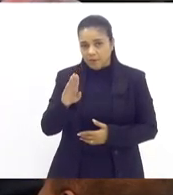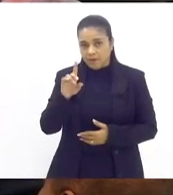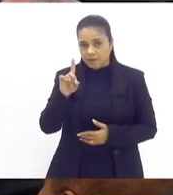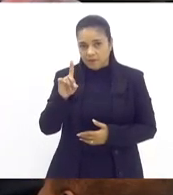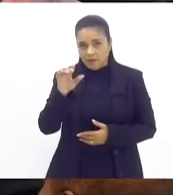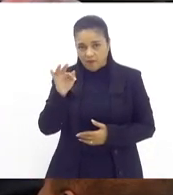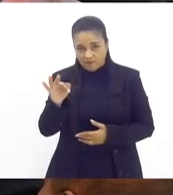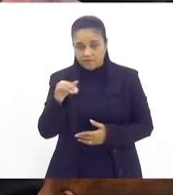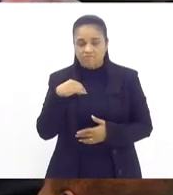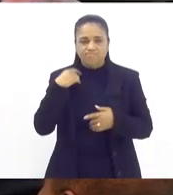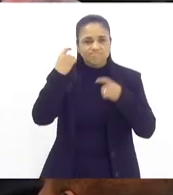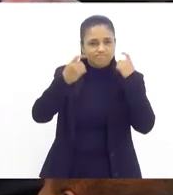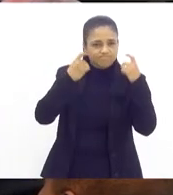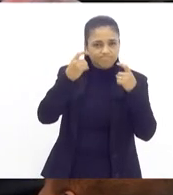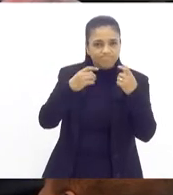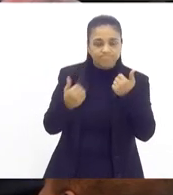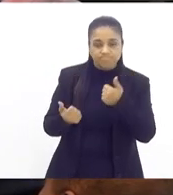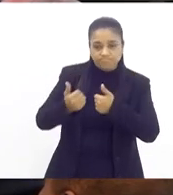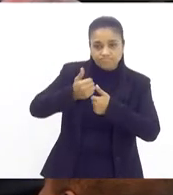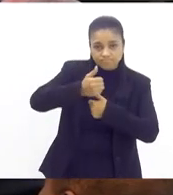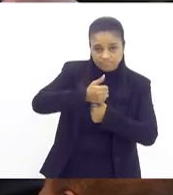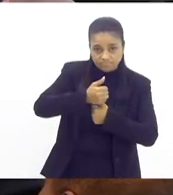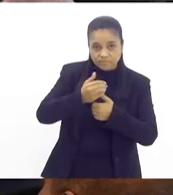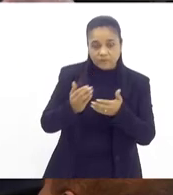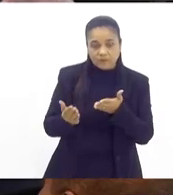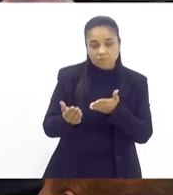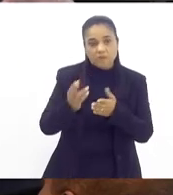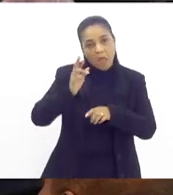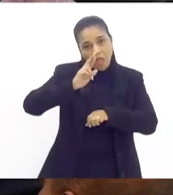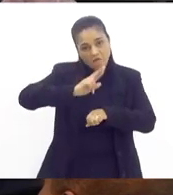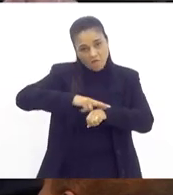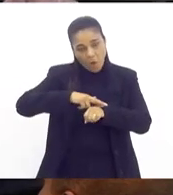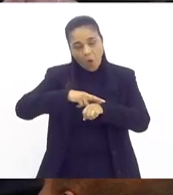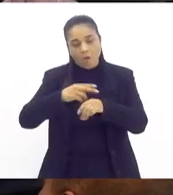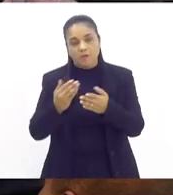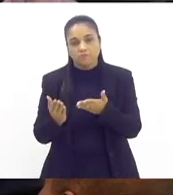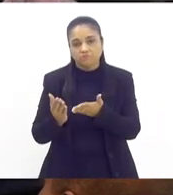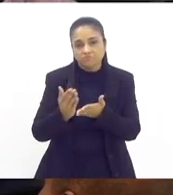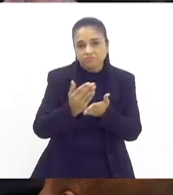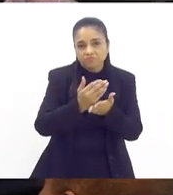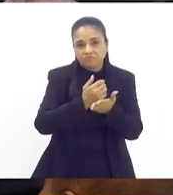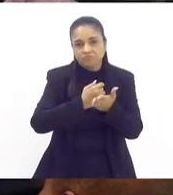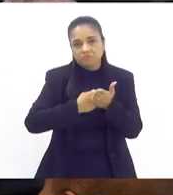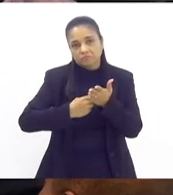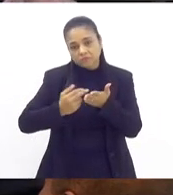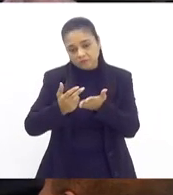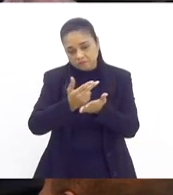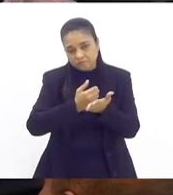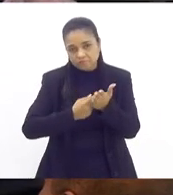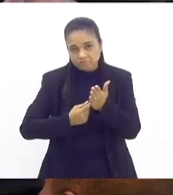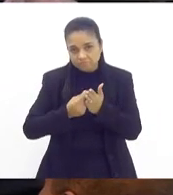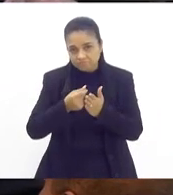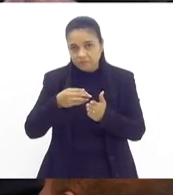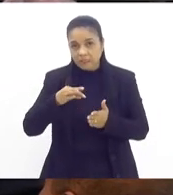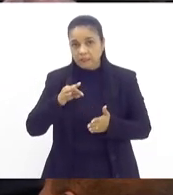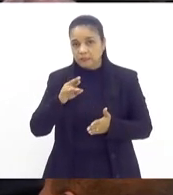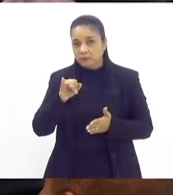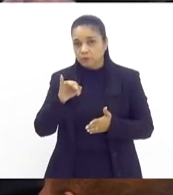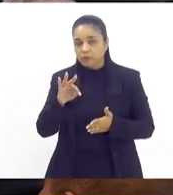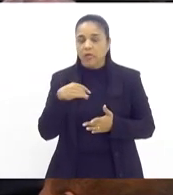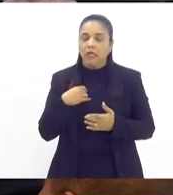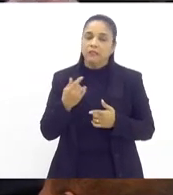à tramitação do substitutivo. A reforma tributária é indispensável, é necessária, para corrigir uma série de distorções do nosso sistema tributário